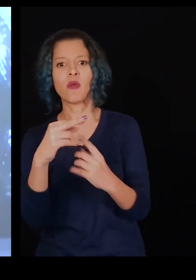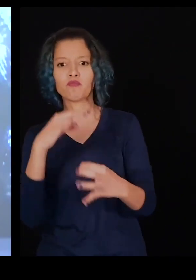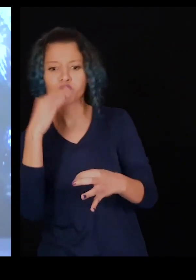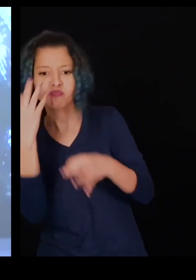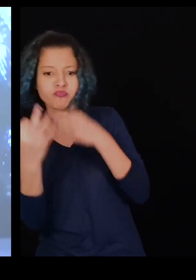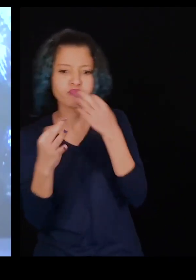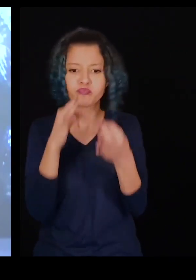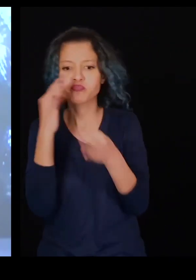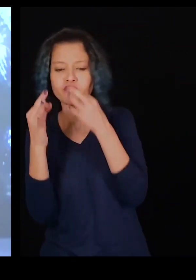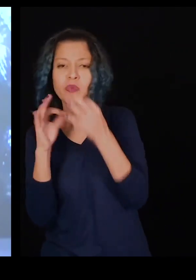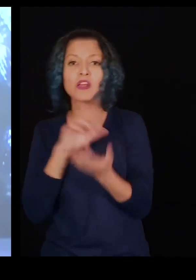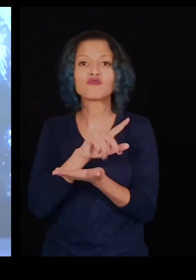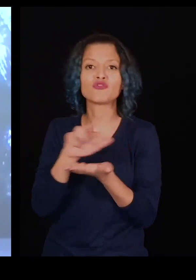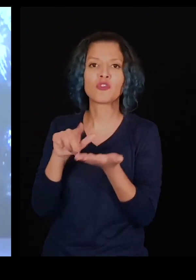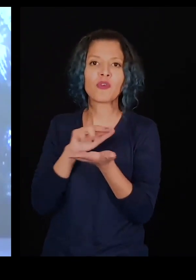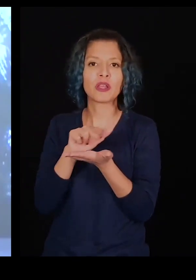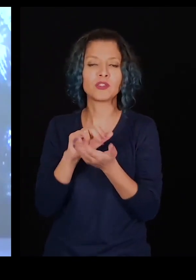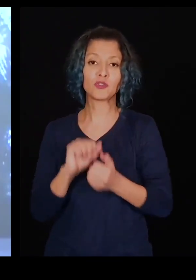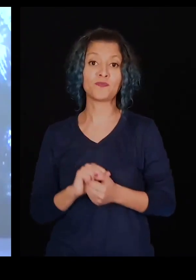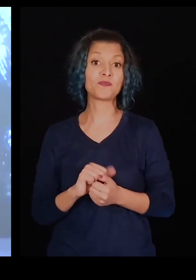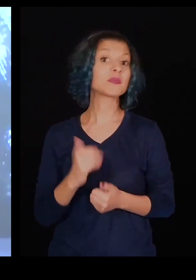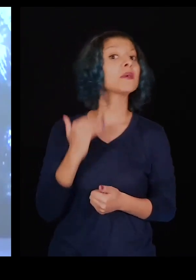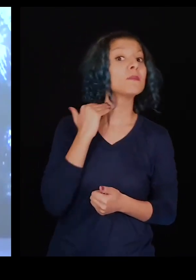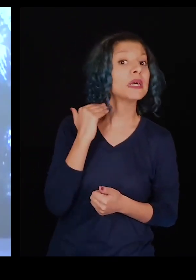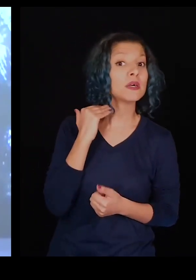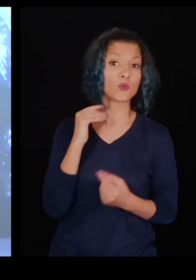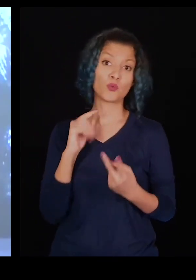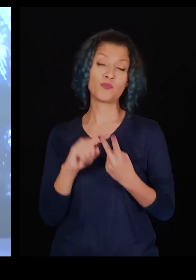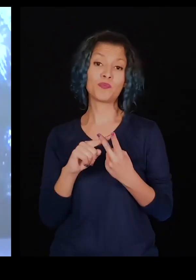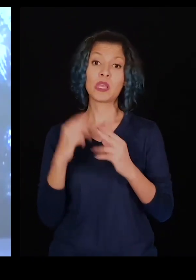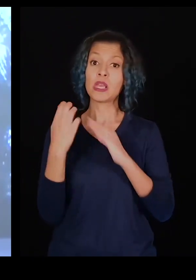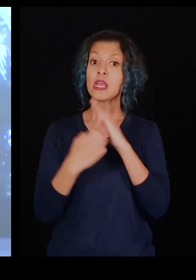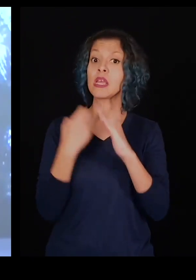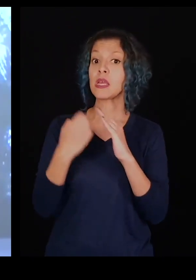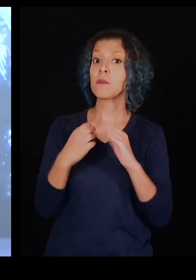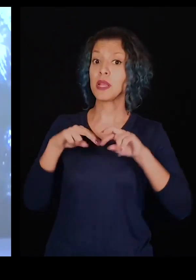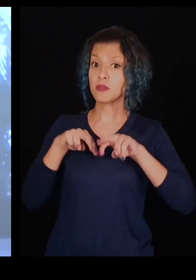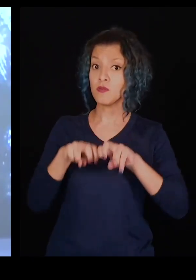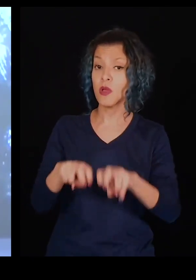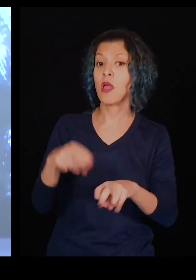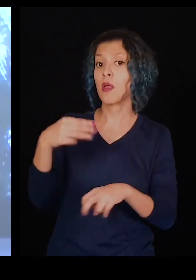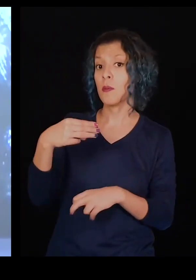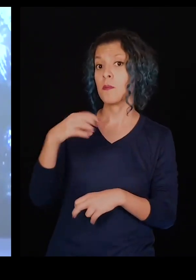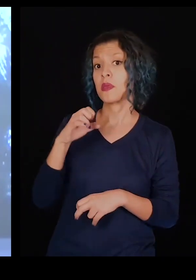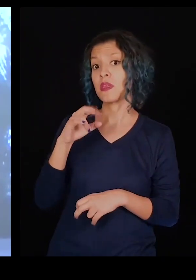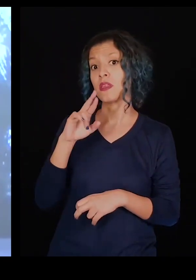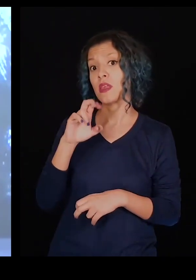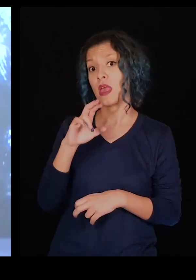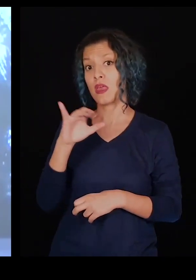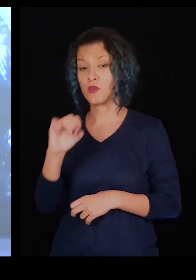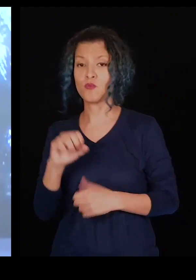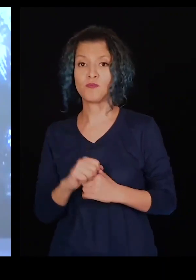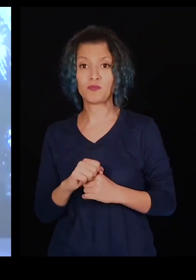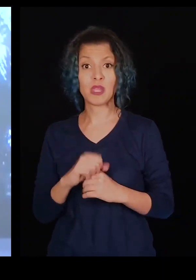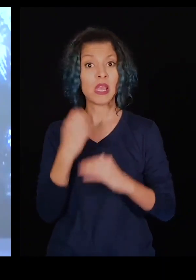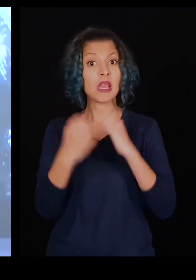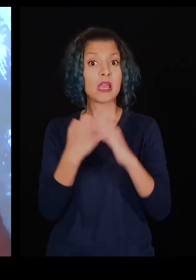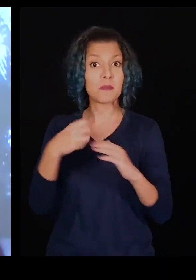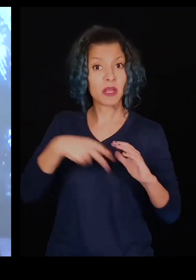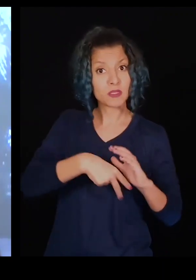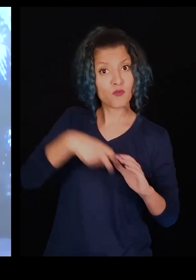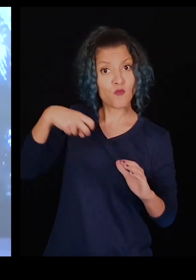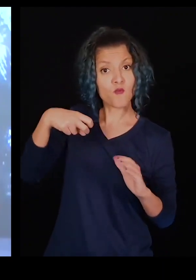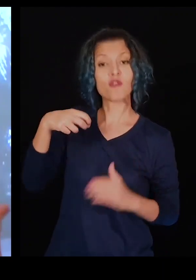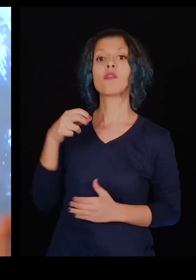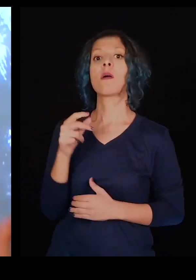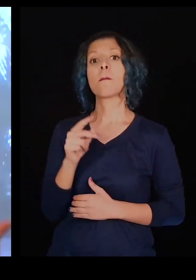um banco, para uma companhia de mineração, para uma companhia de petróleo, para qualquer dimensão, hoje,